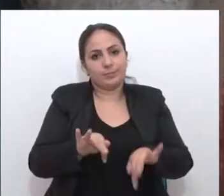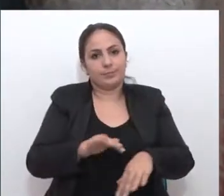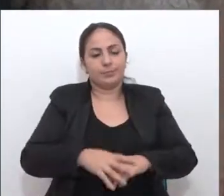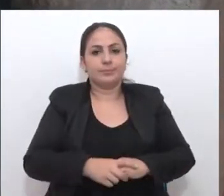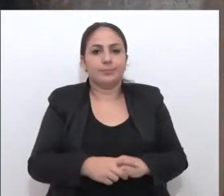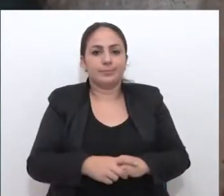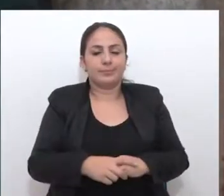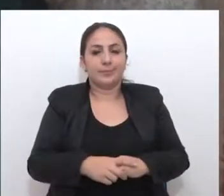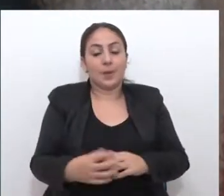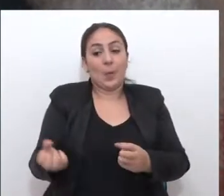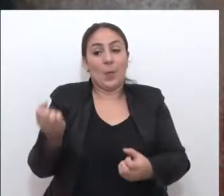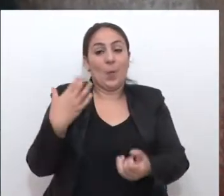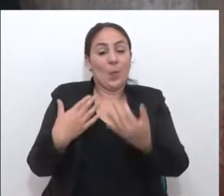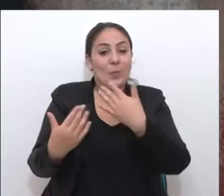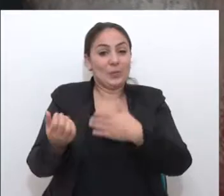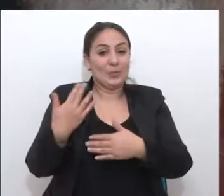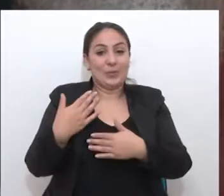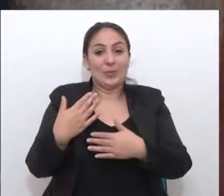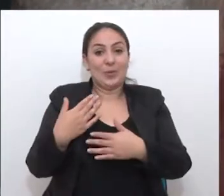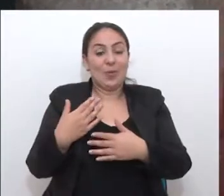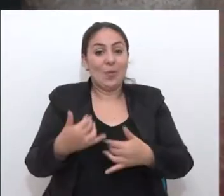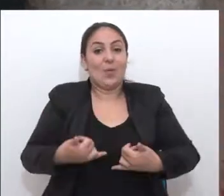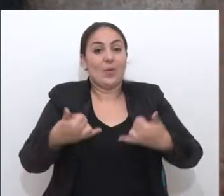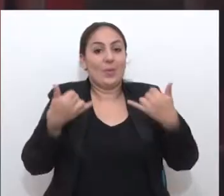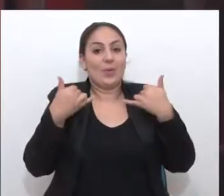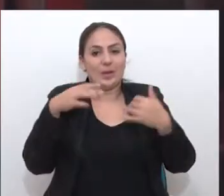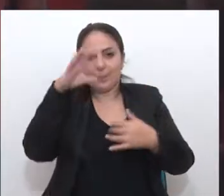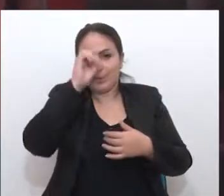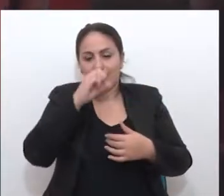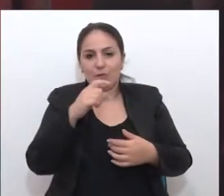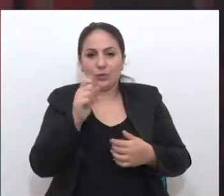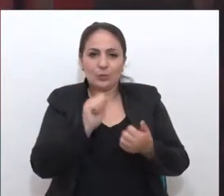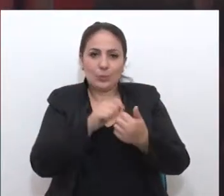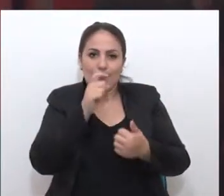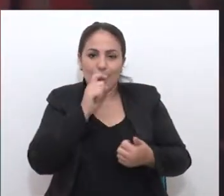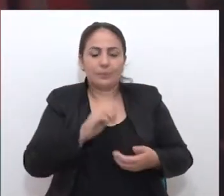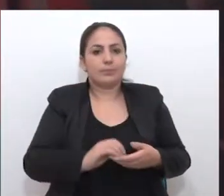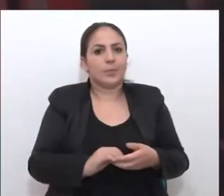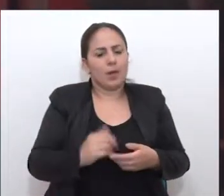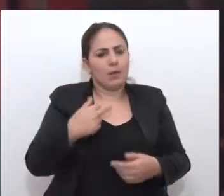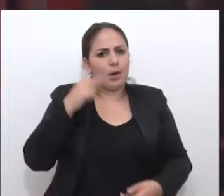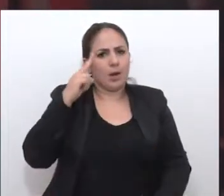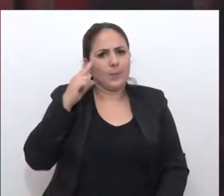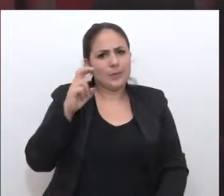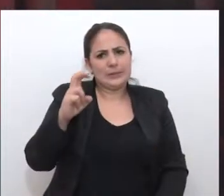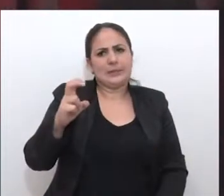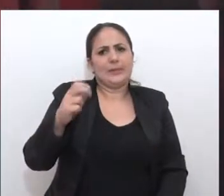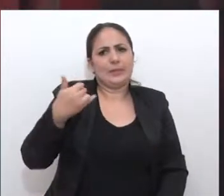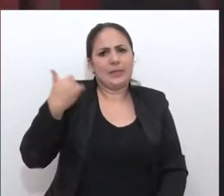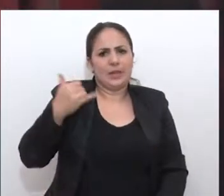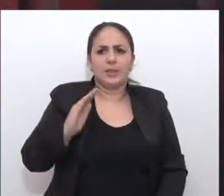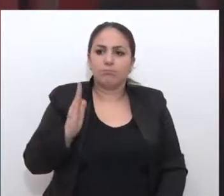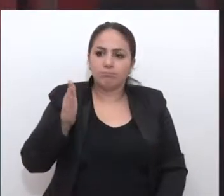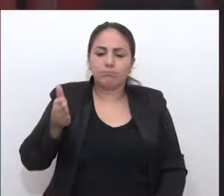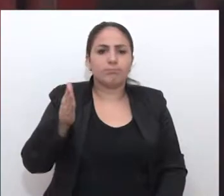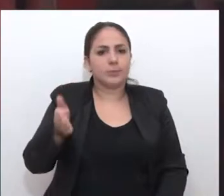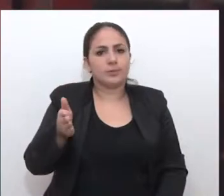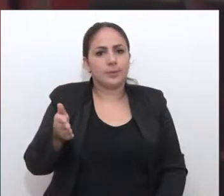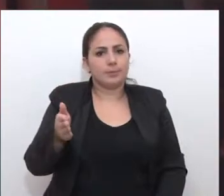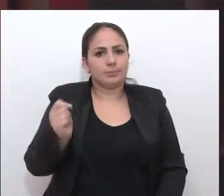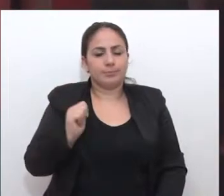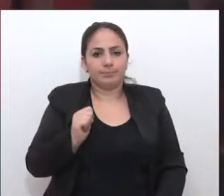contam com orgulho o que aprenderam com o pai. Que eu me lembro, desde 5 anos eu já corri carreira, já era